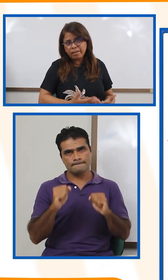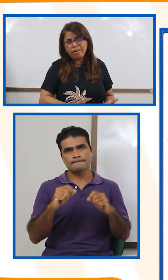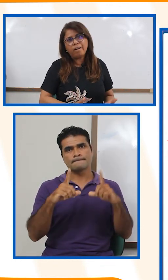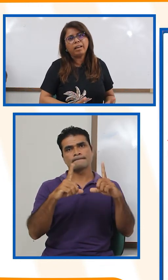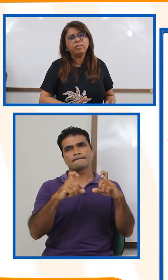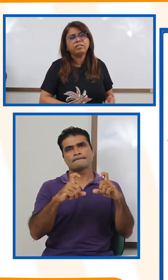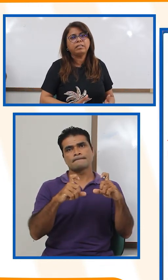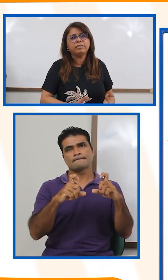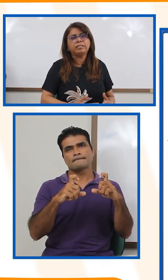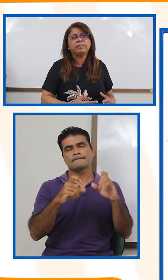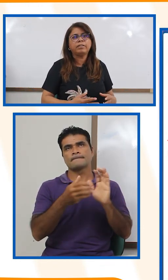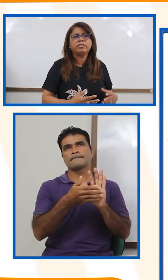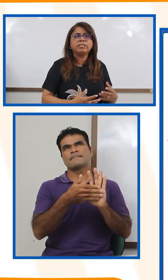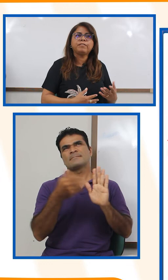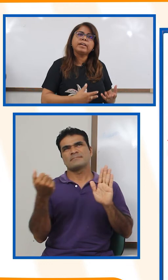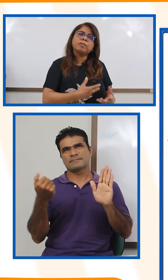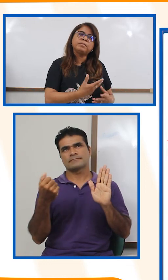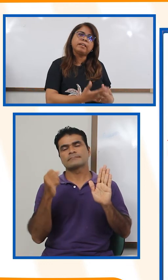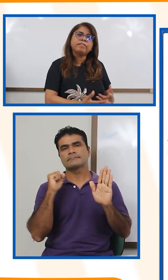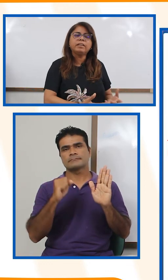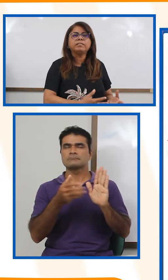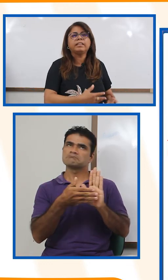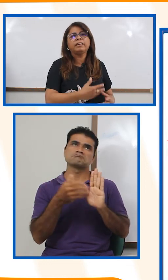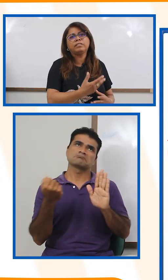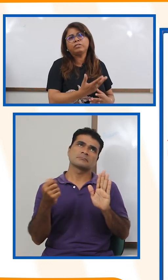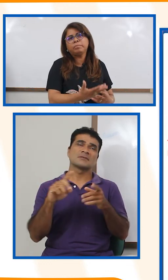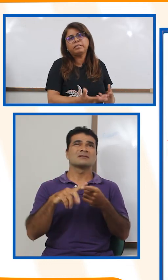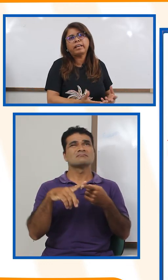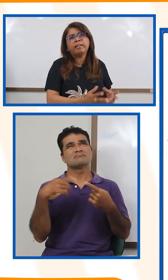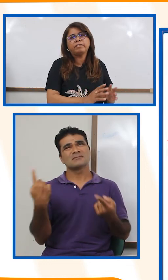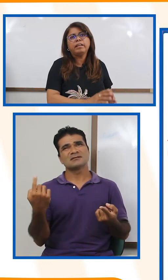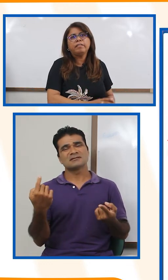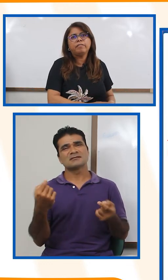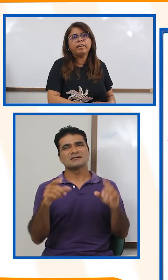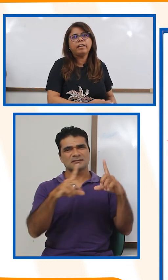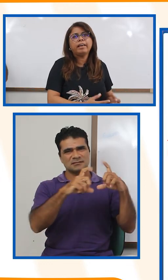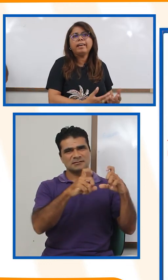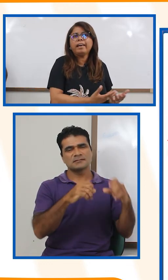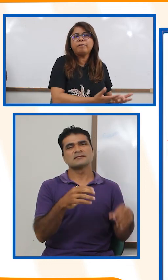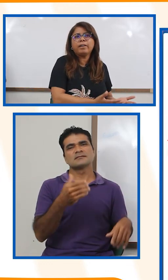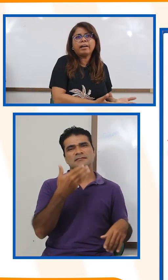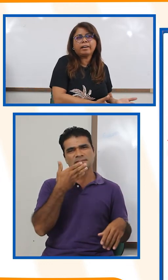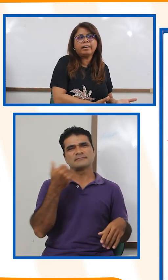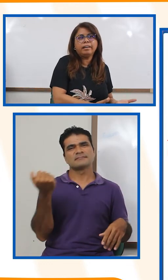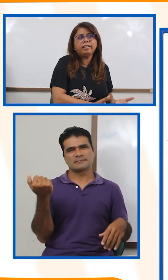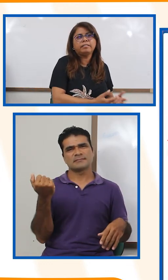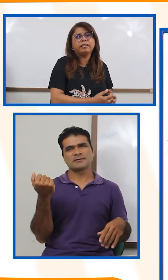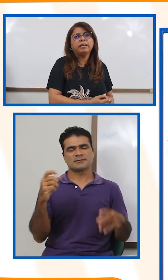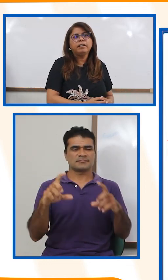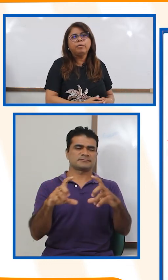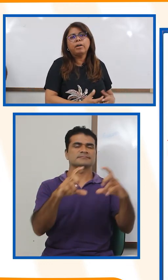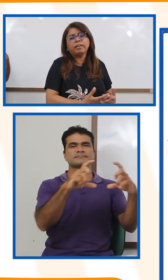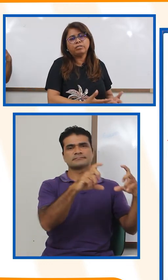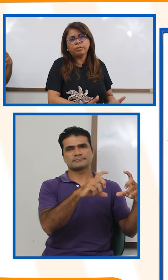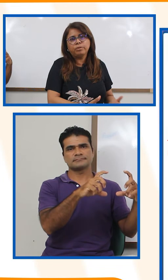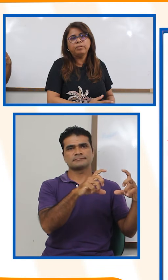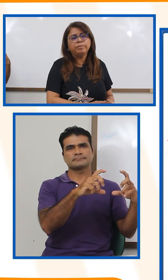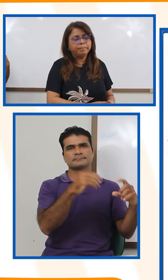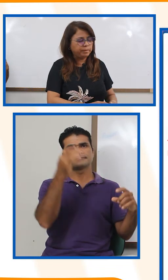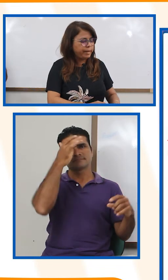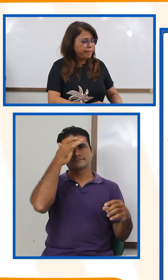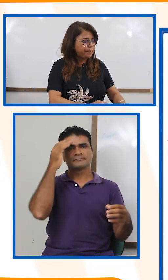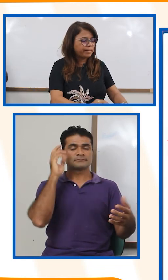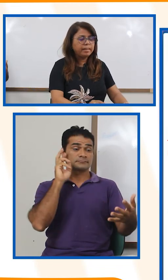ilustra melhor a notícia. Então a gente fica observando, né? A gente observa, vê quem é a criança, o